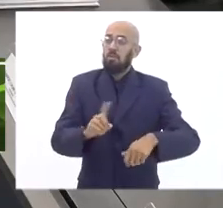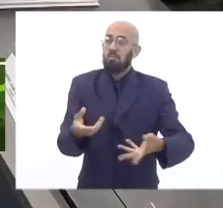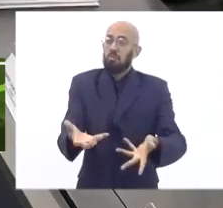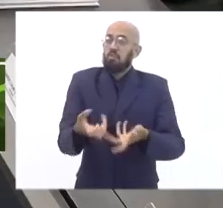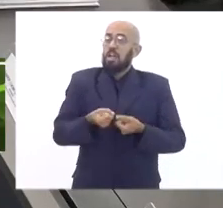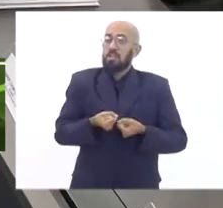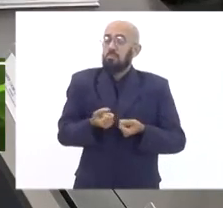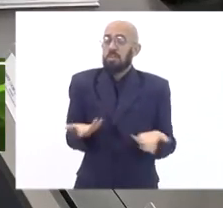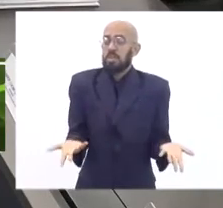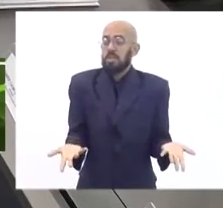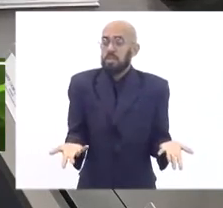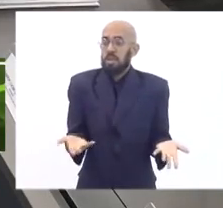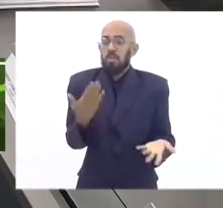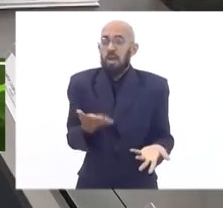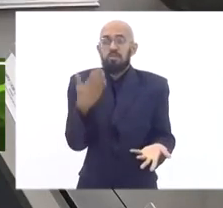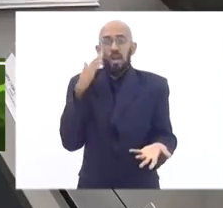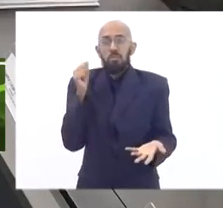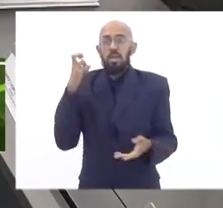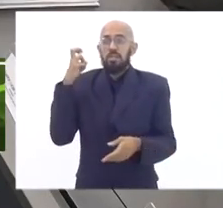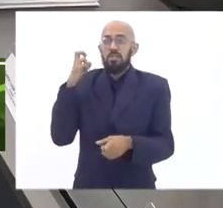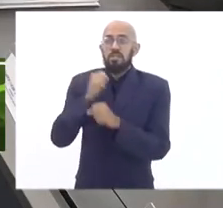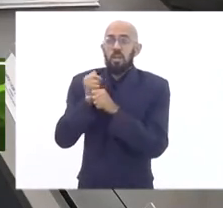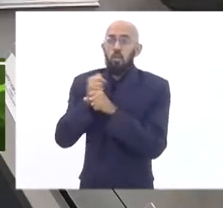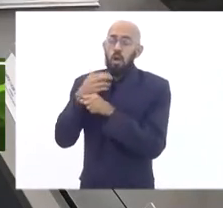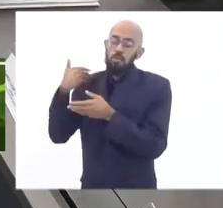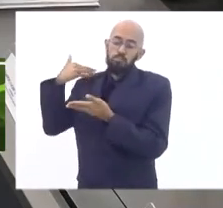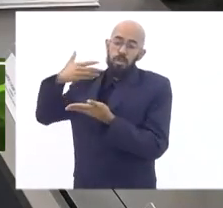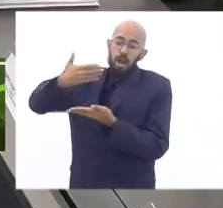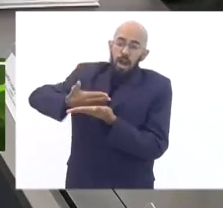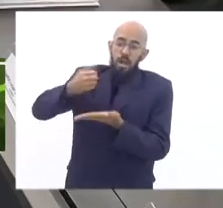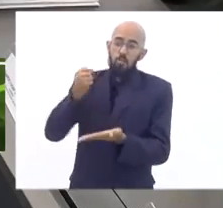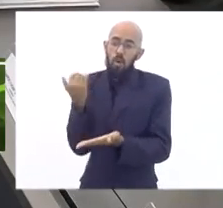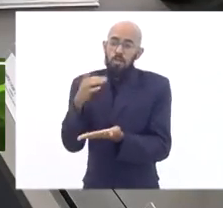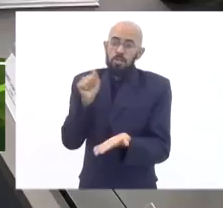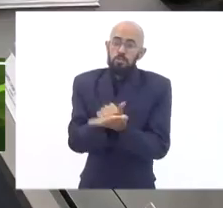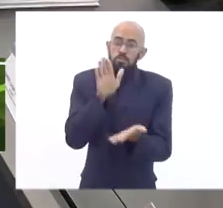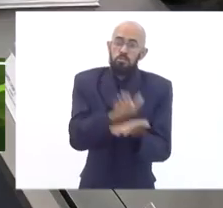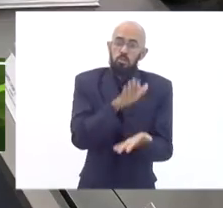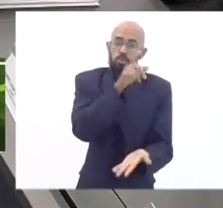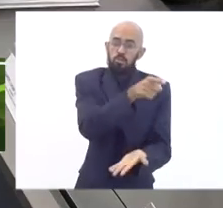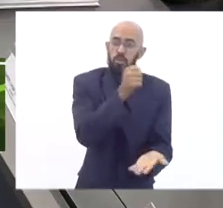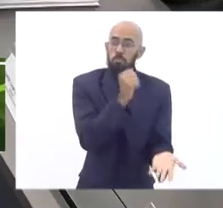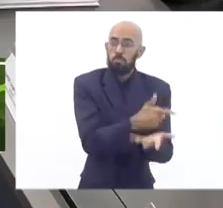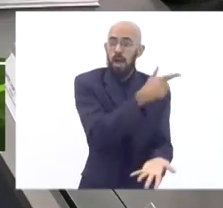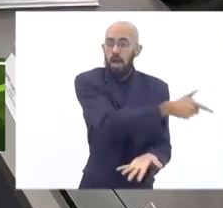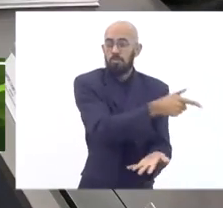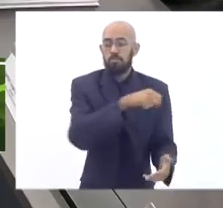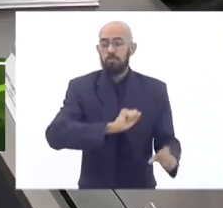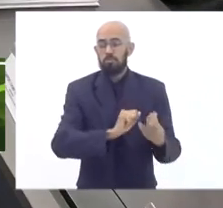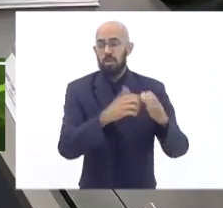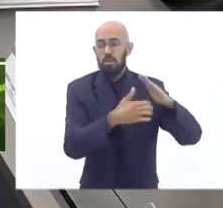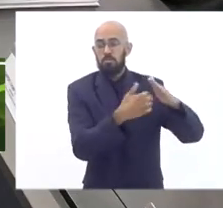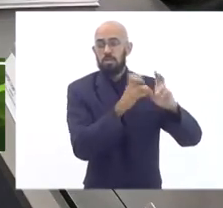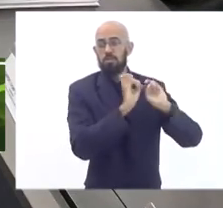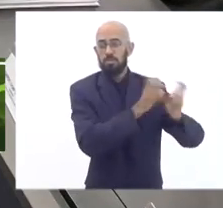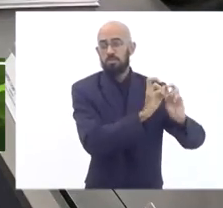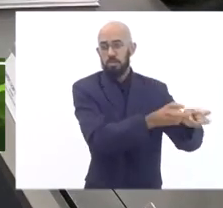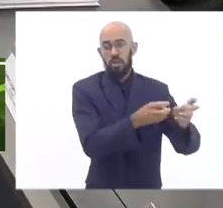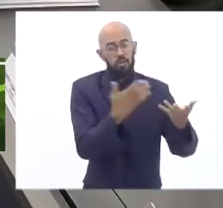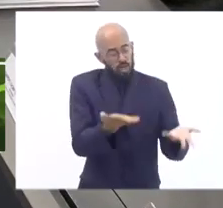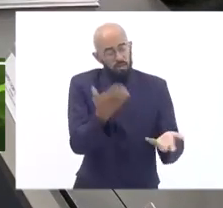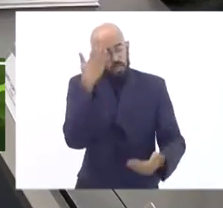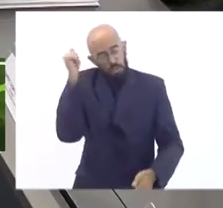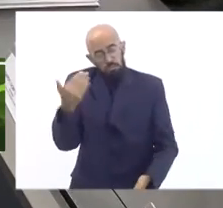5 anos, quantas multas a Getransp emitiu que foram pagas por parte da concessionária, no caso da Supervia. Eu queria saber